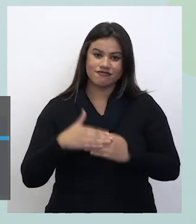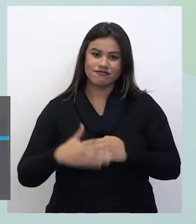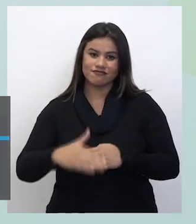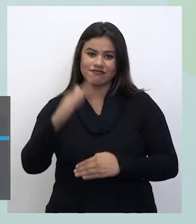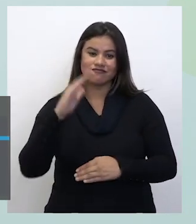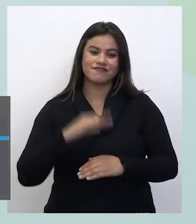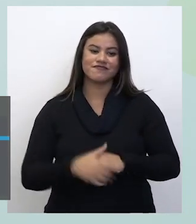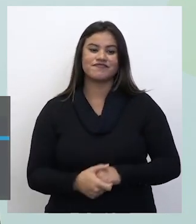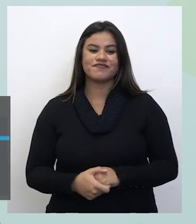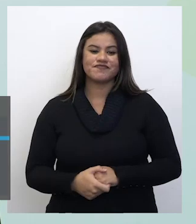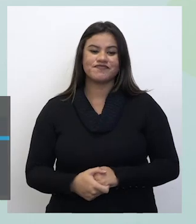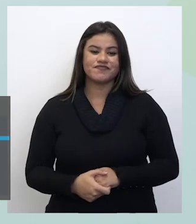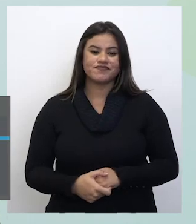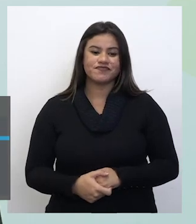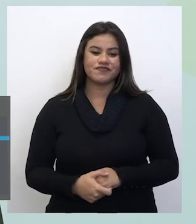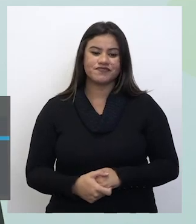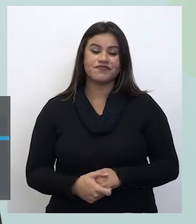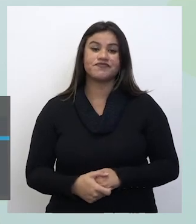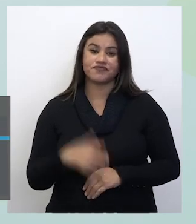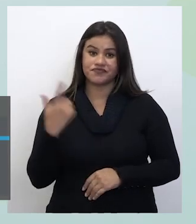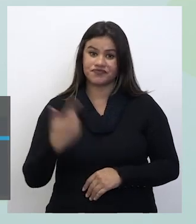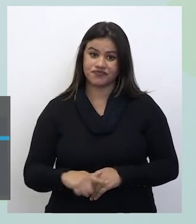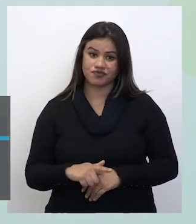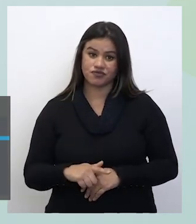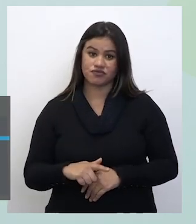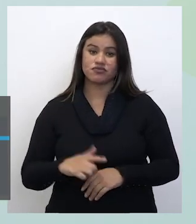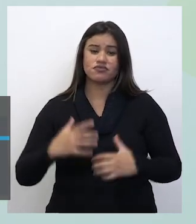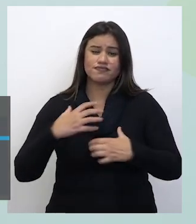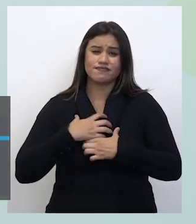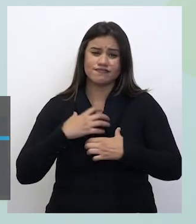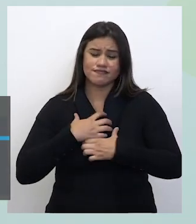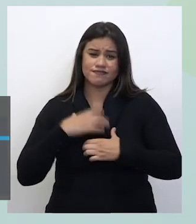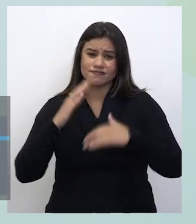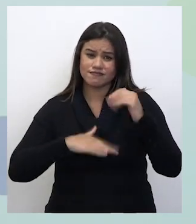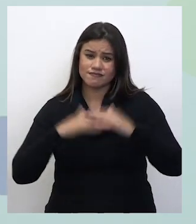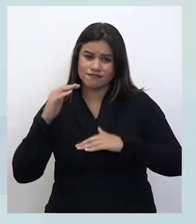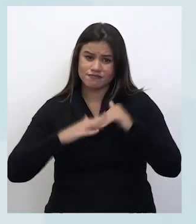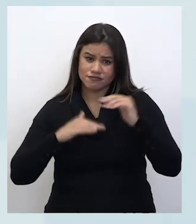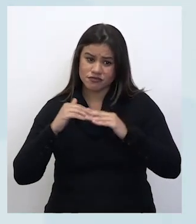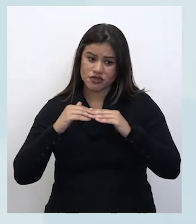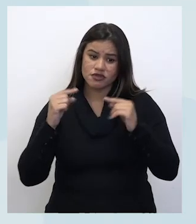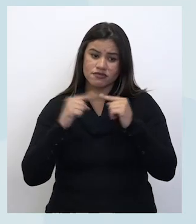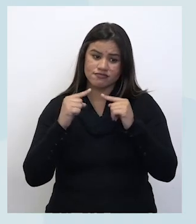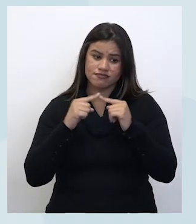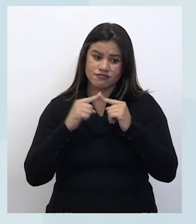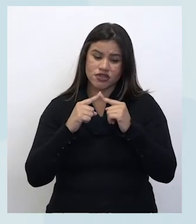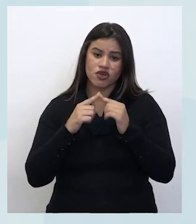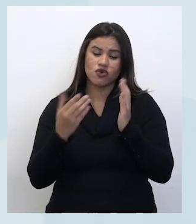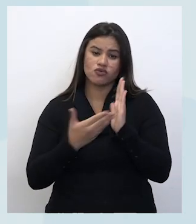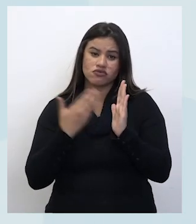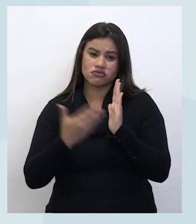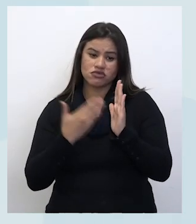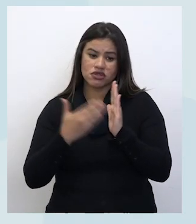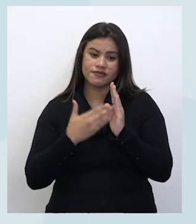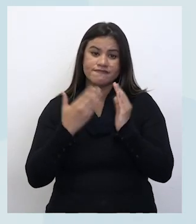nossa aula. Gente, para retomar, essas competências priorizadas que estão aí no caderno de respostas de vocês fazem parte